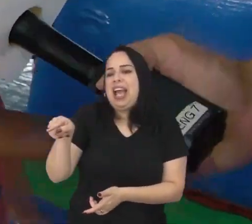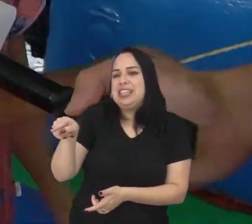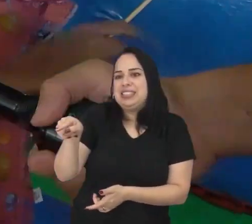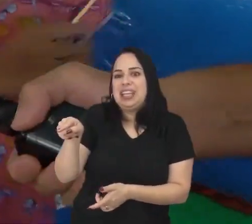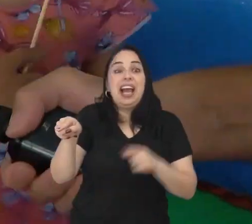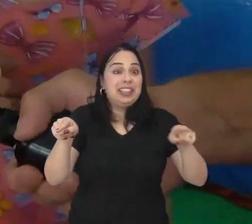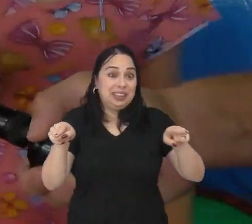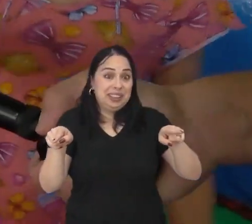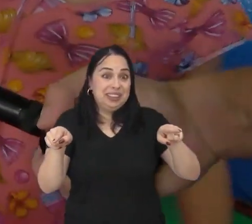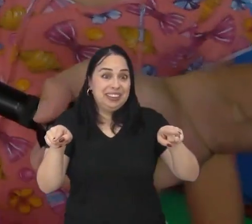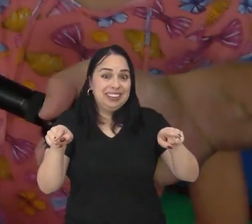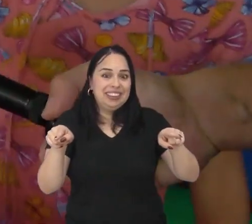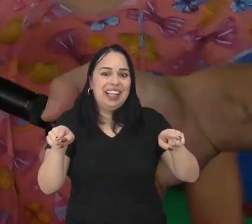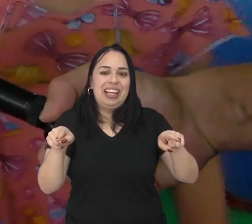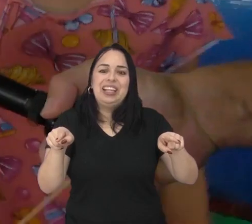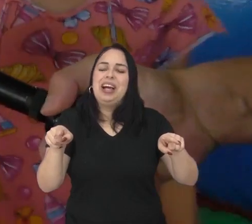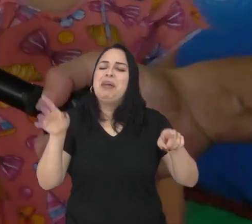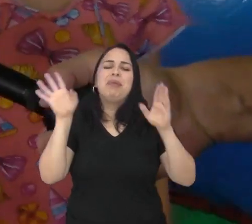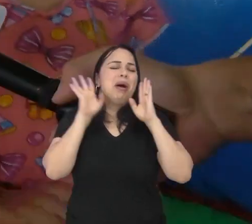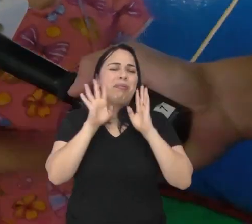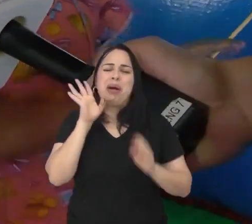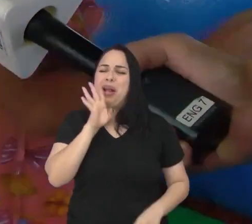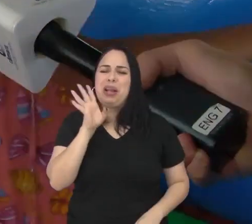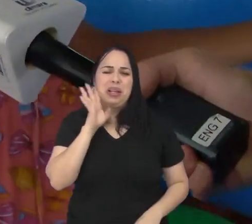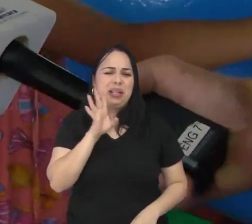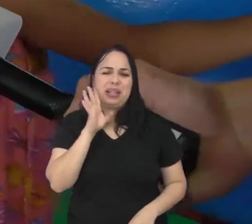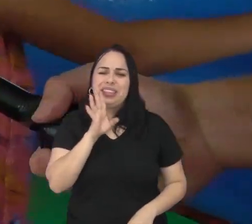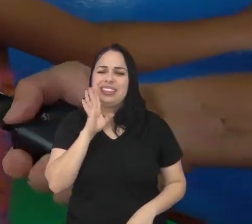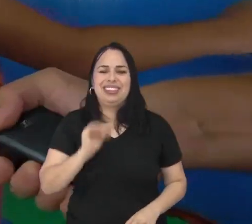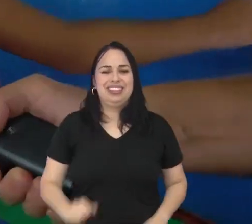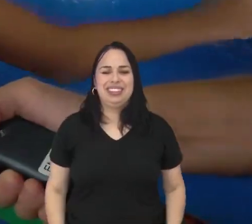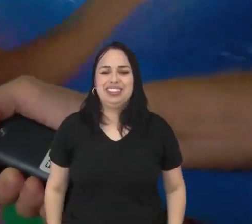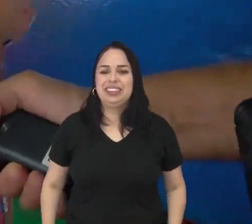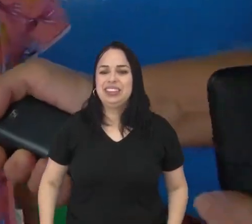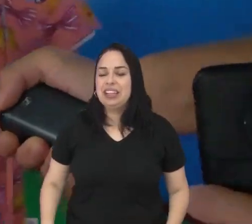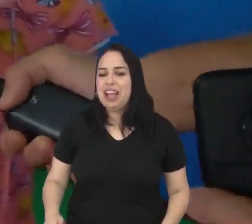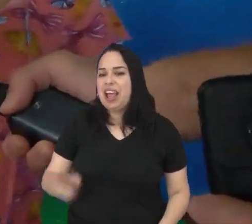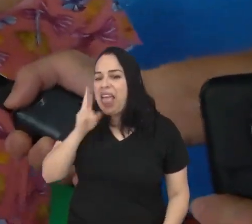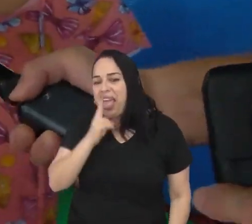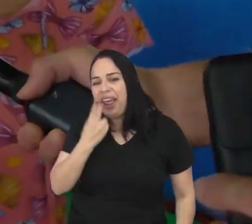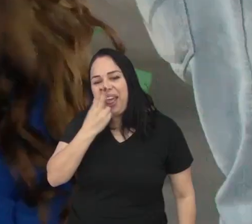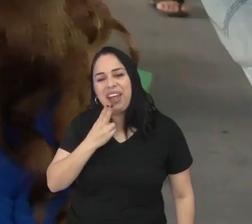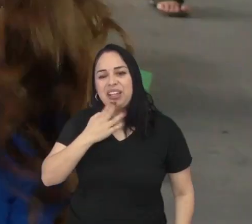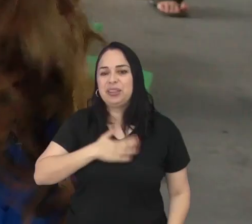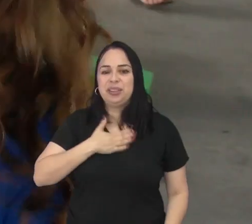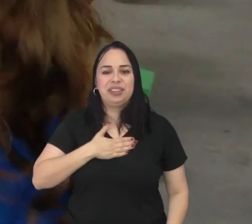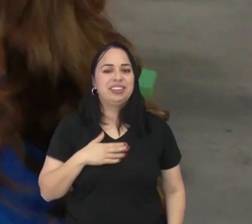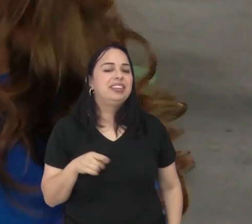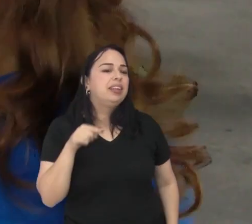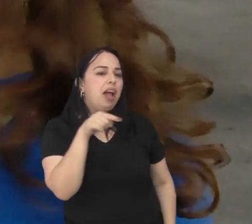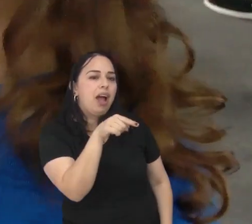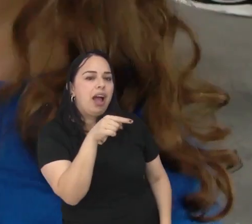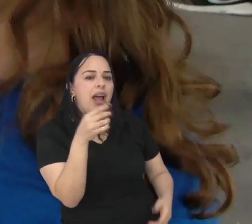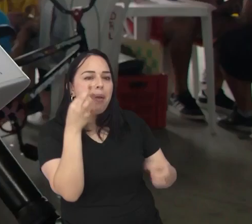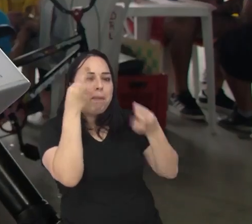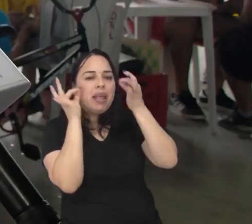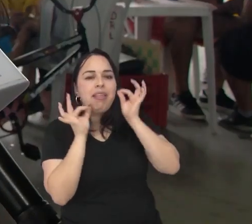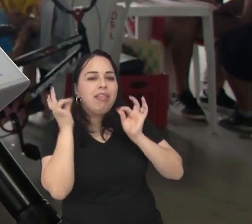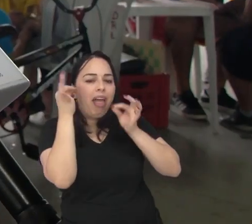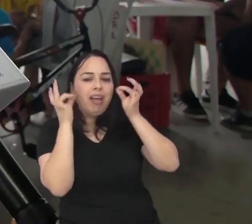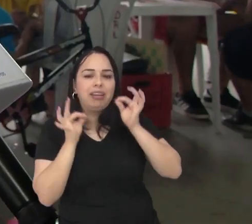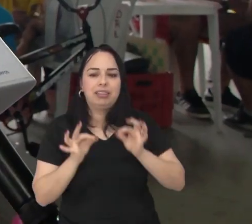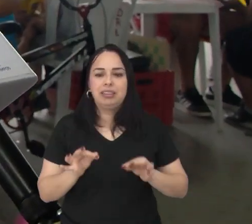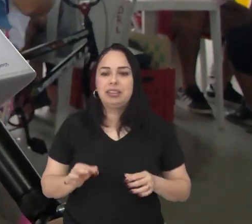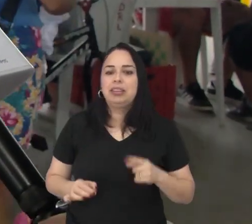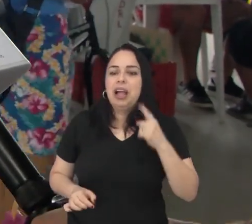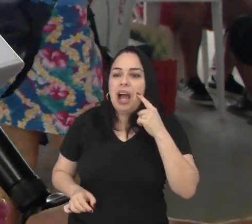esse... Eu acho que é esse aqui e esse aqui. Todos. De água e esse daqui. Comer sorvete. O